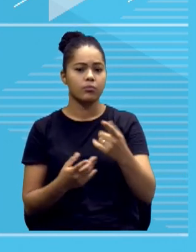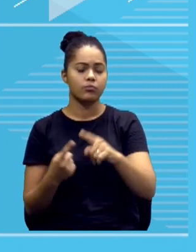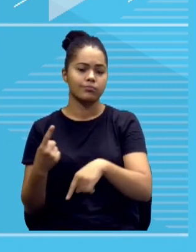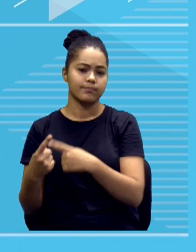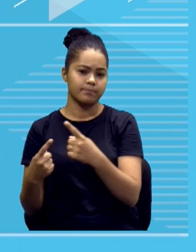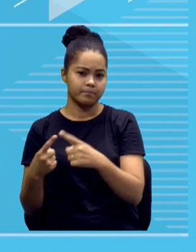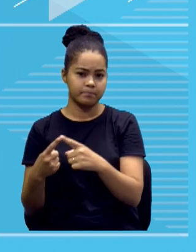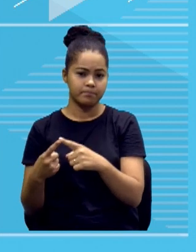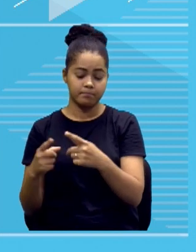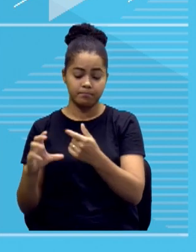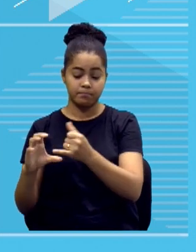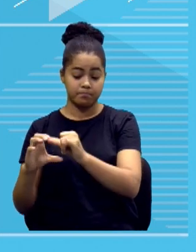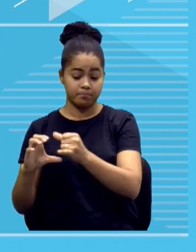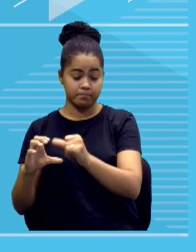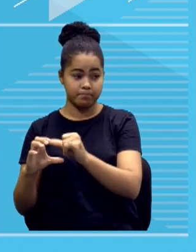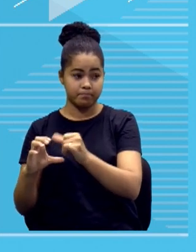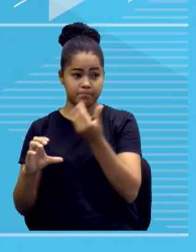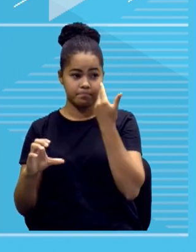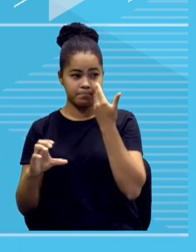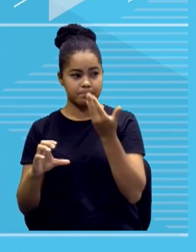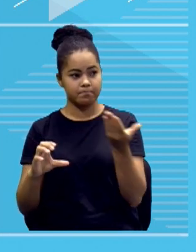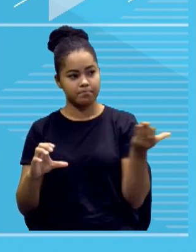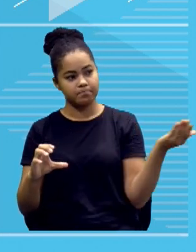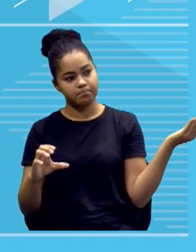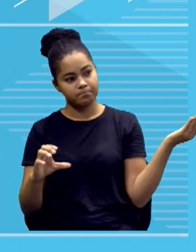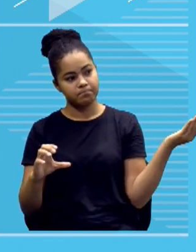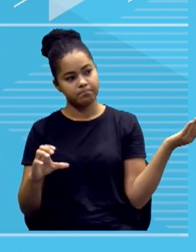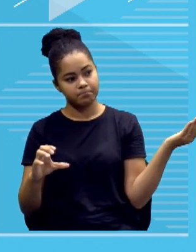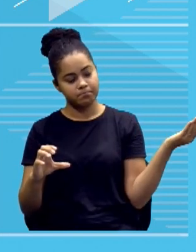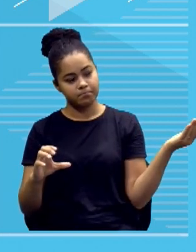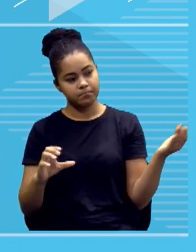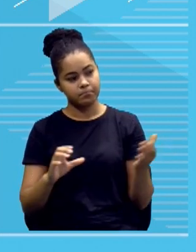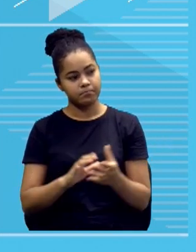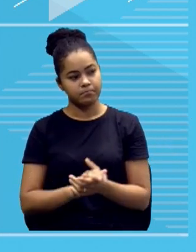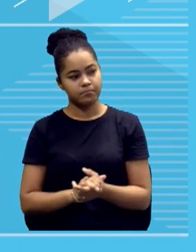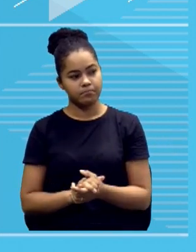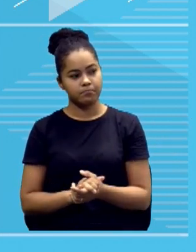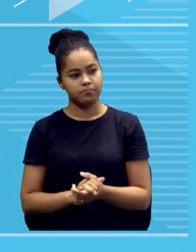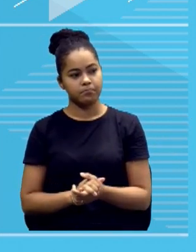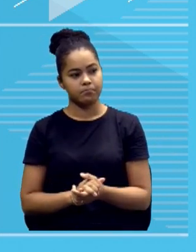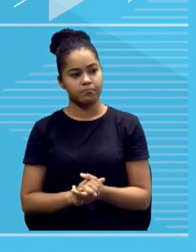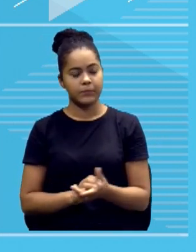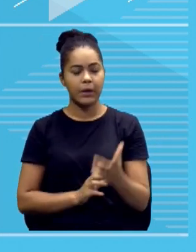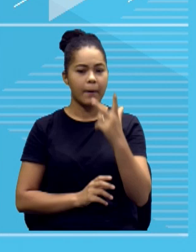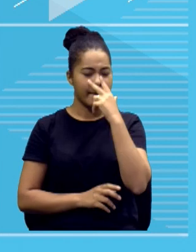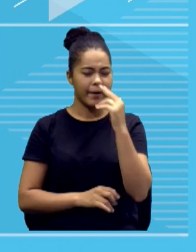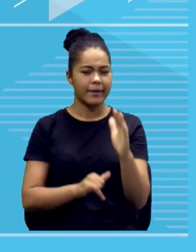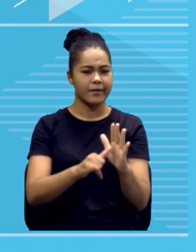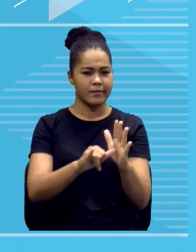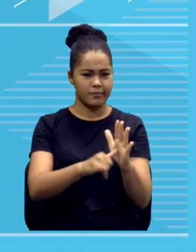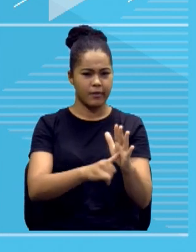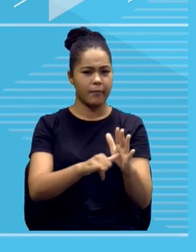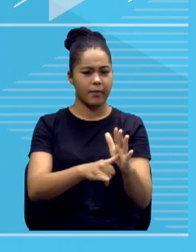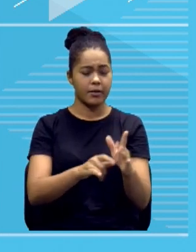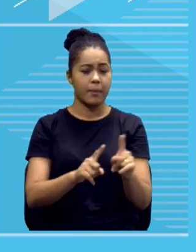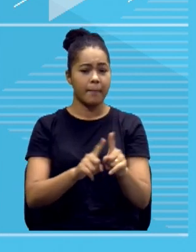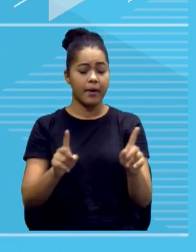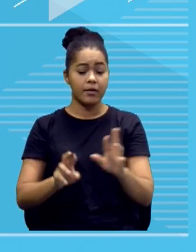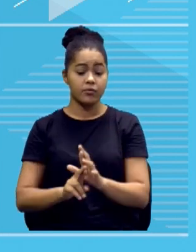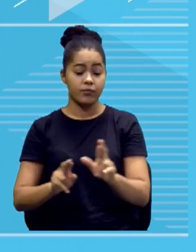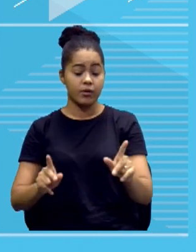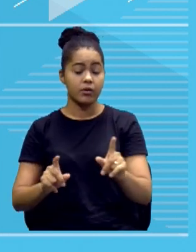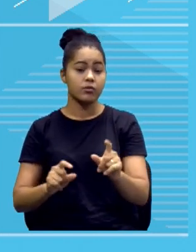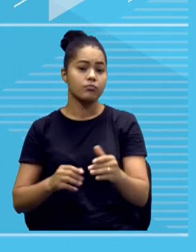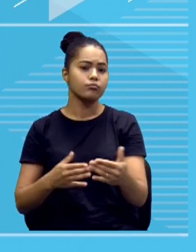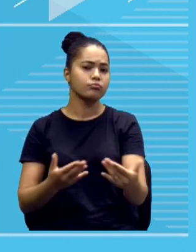é a pilha, tá bom? A pilha tem um funcionamento aí parecido com a bateria, mas vamos explicar a diferença entre